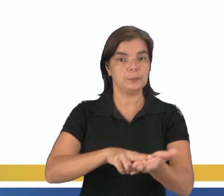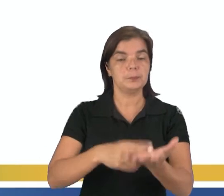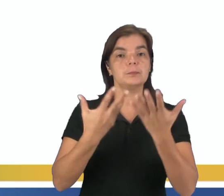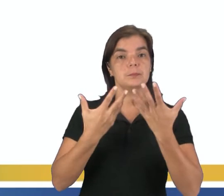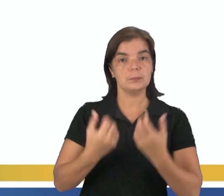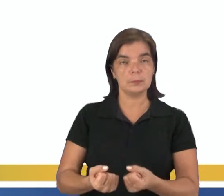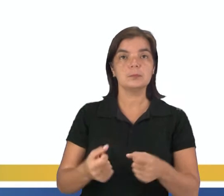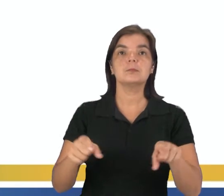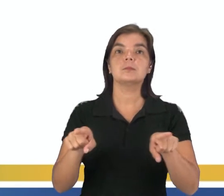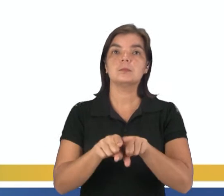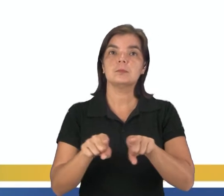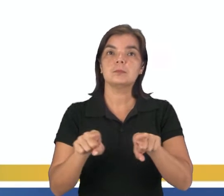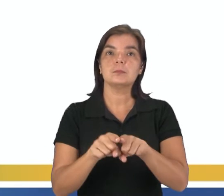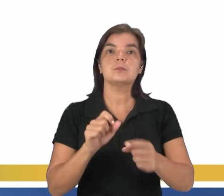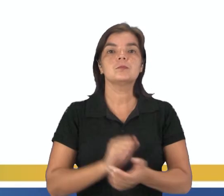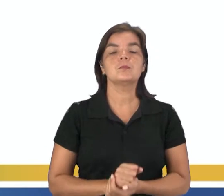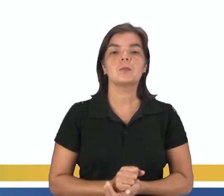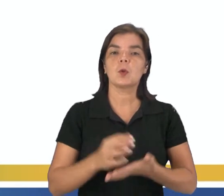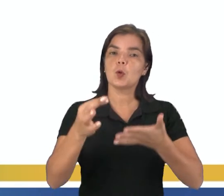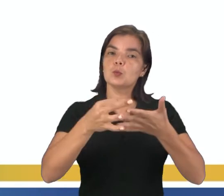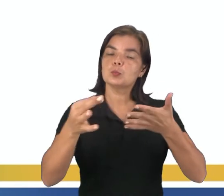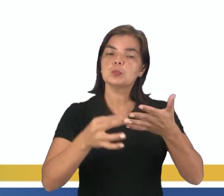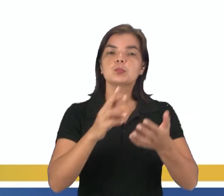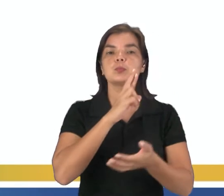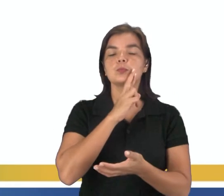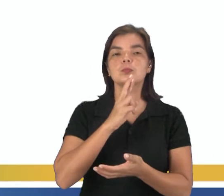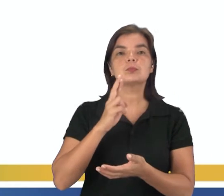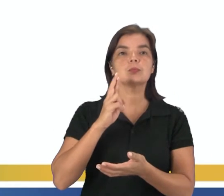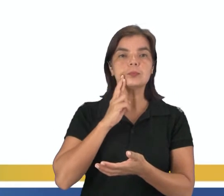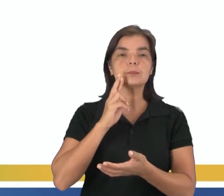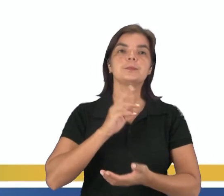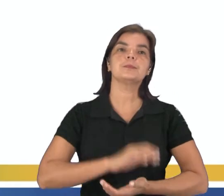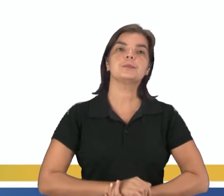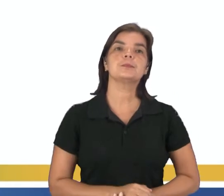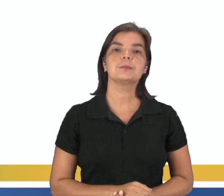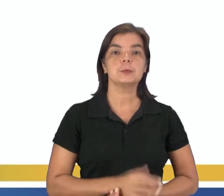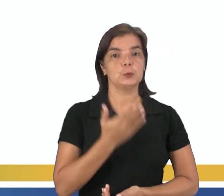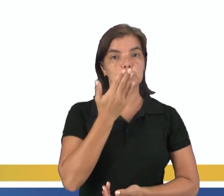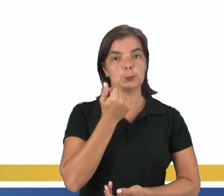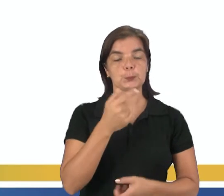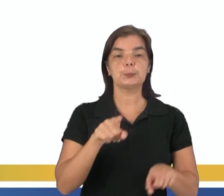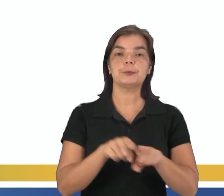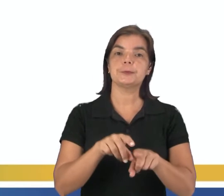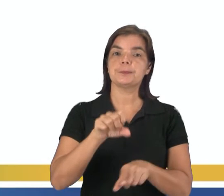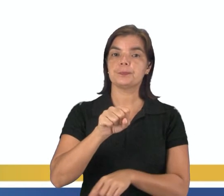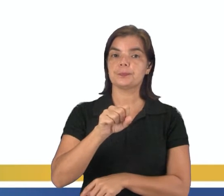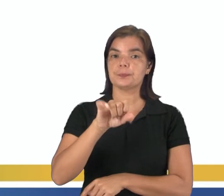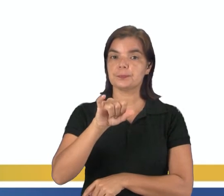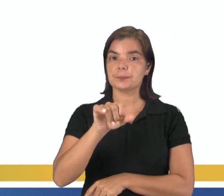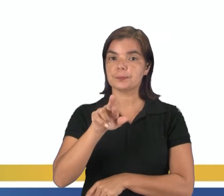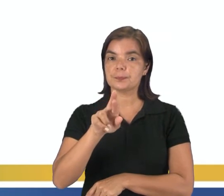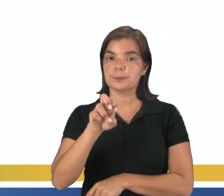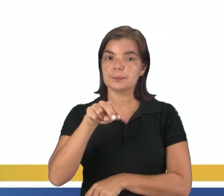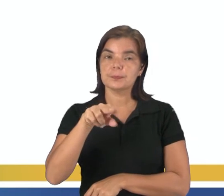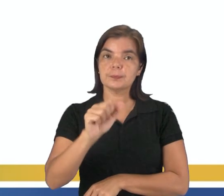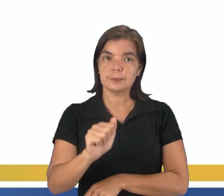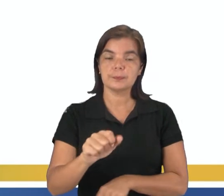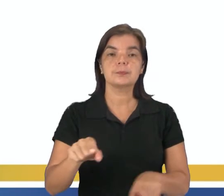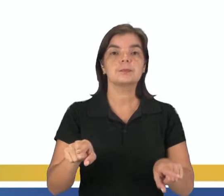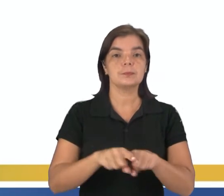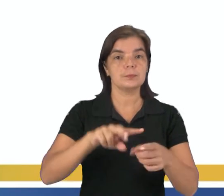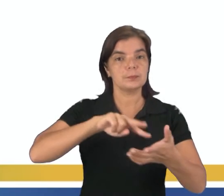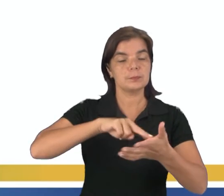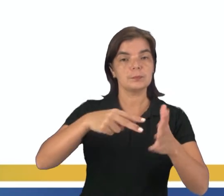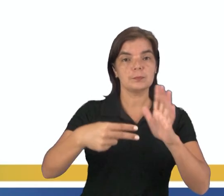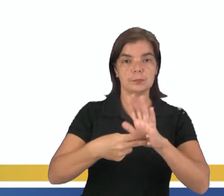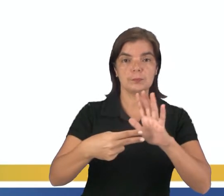nós recebemos e também ao menu de um restaurante, ao cardápio de um restaurante. E lá a palavra sirena, que seria a